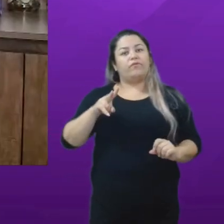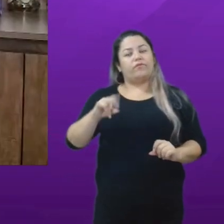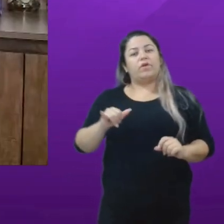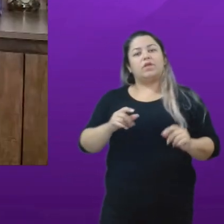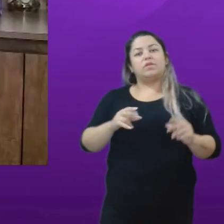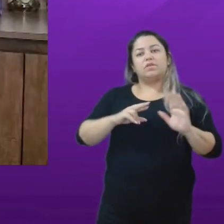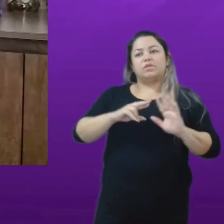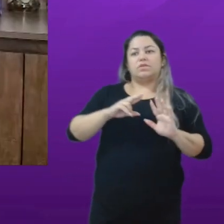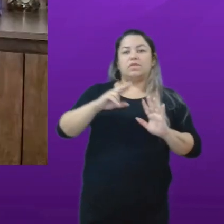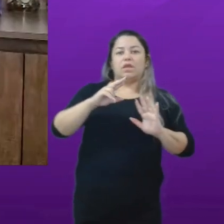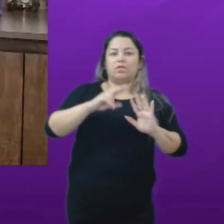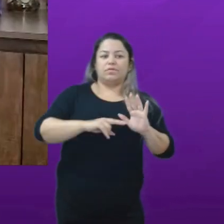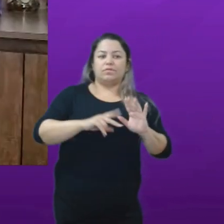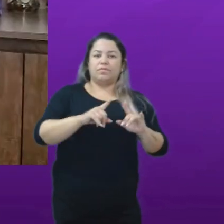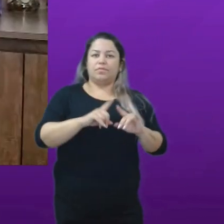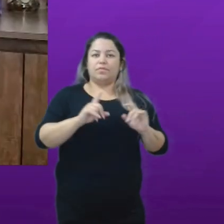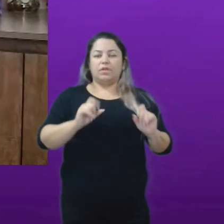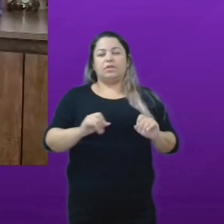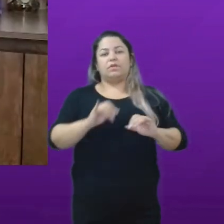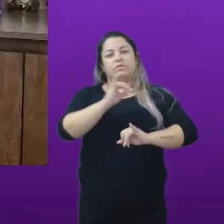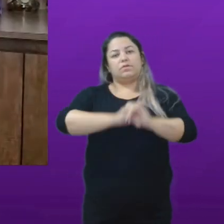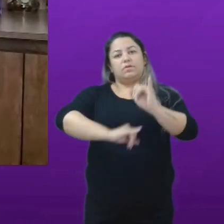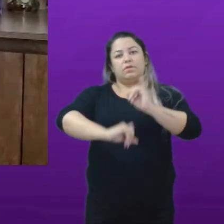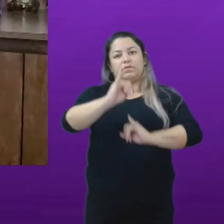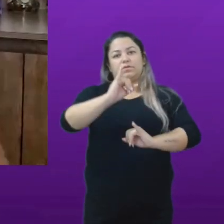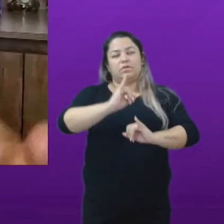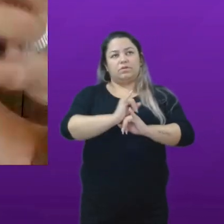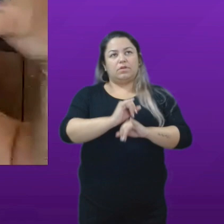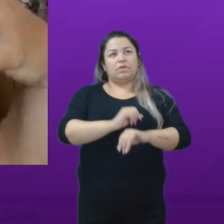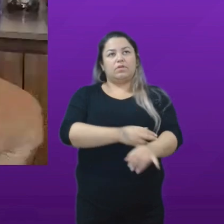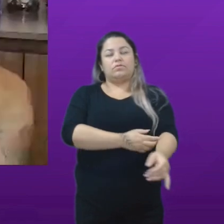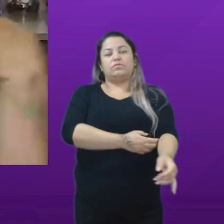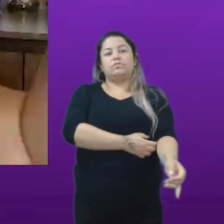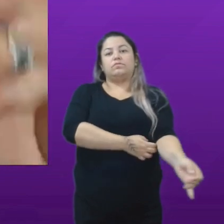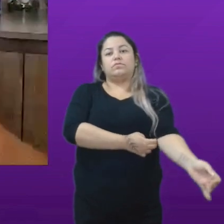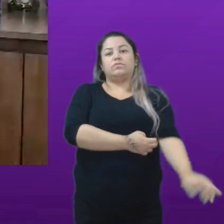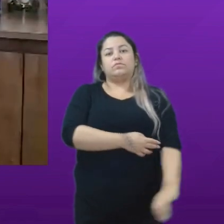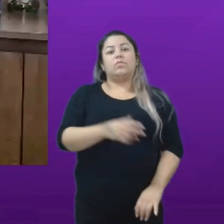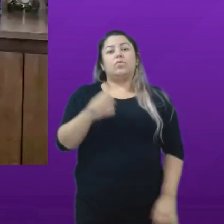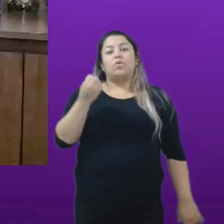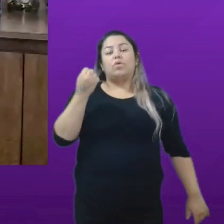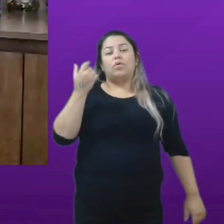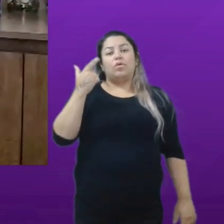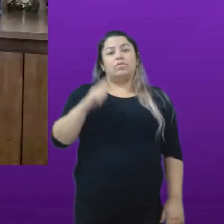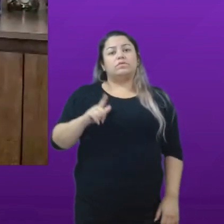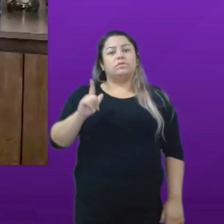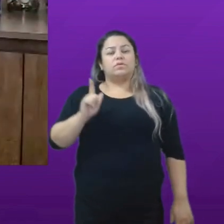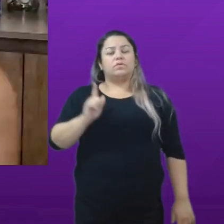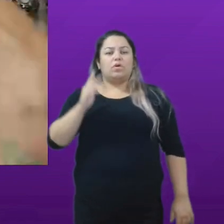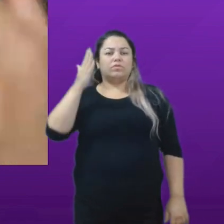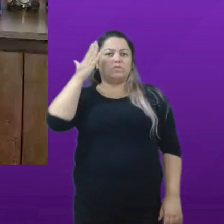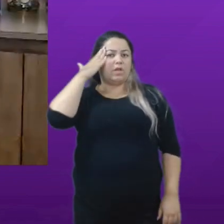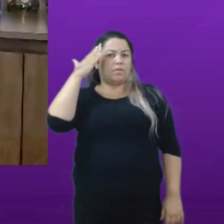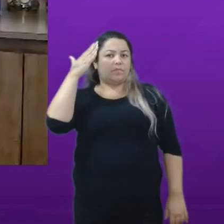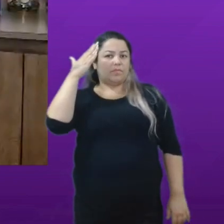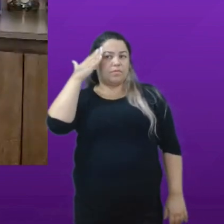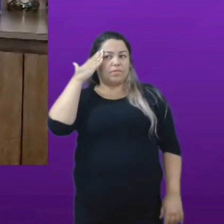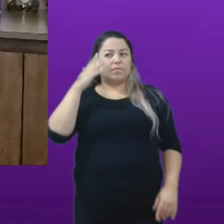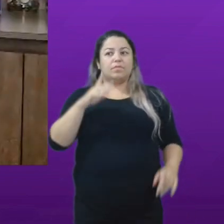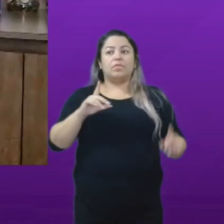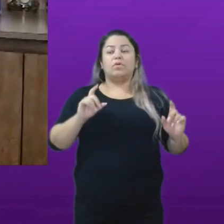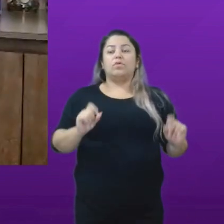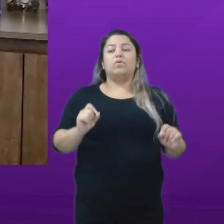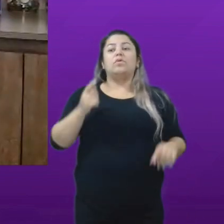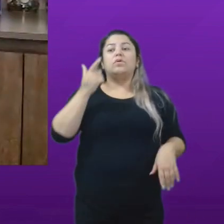regulamentar alguma parte da internet, ou alguma parte que tenha a ver com o nosso saber na internet. Como que a gente vai conseguir